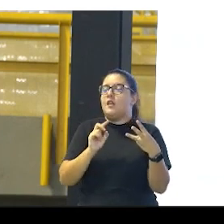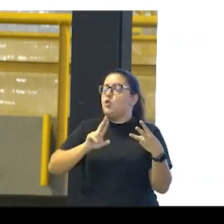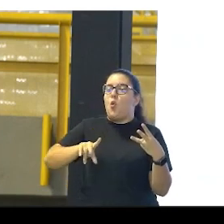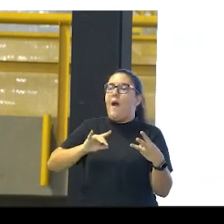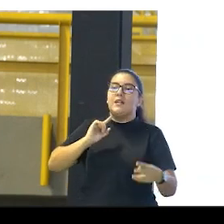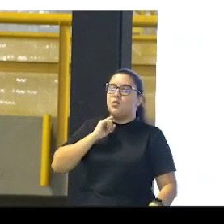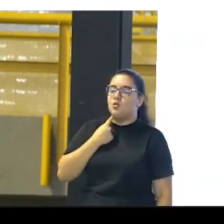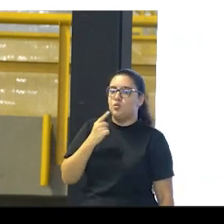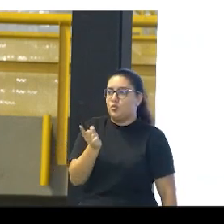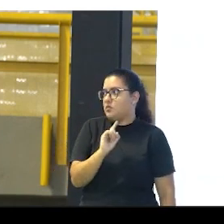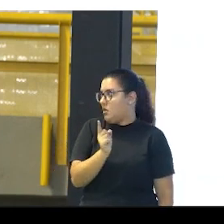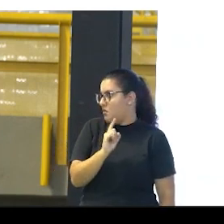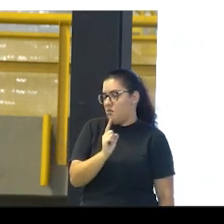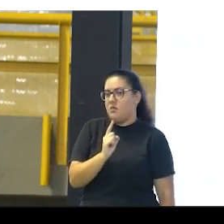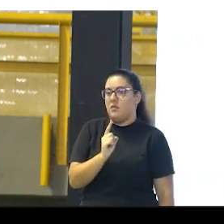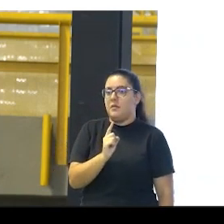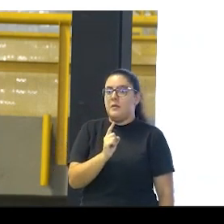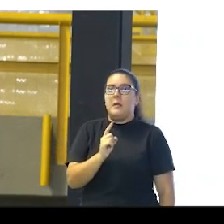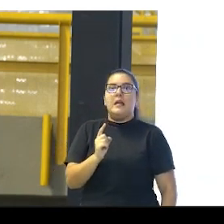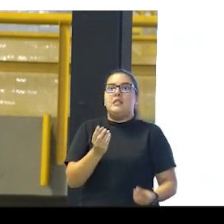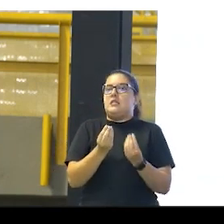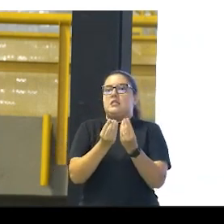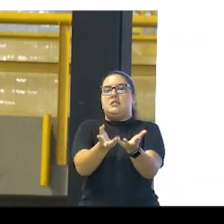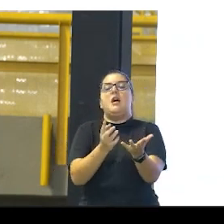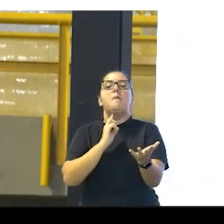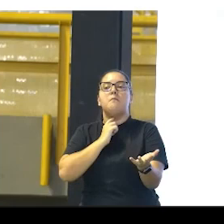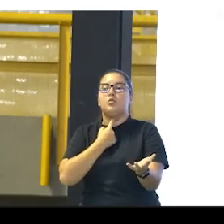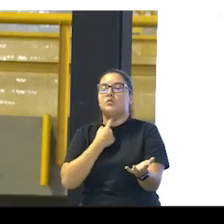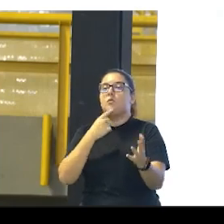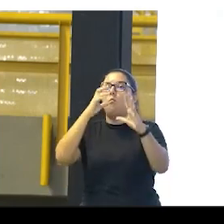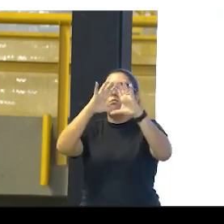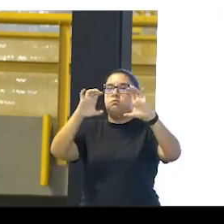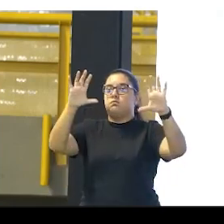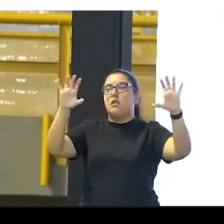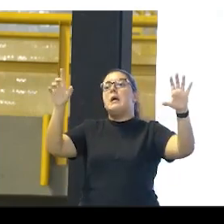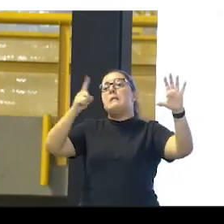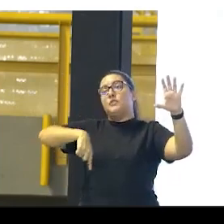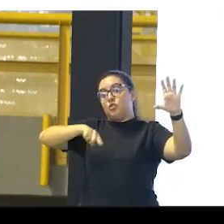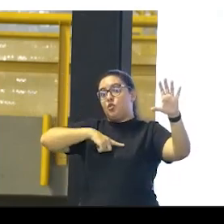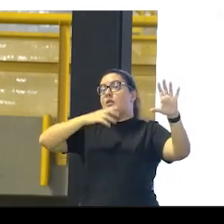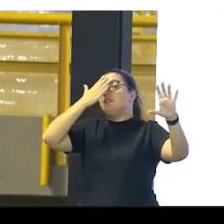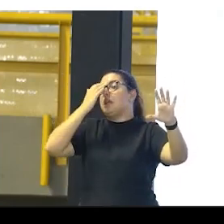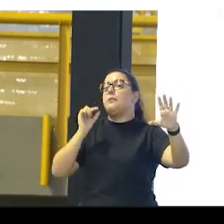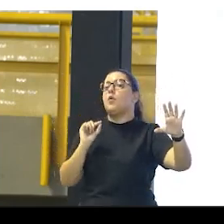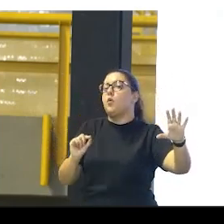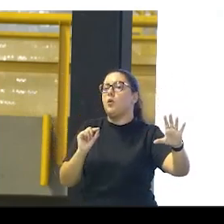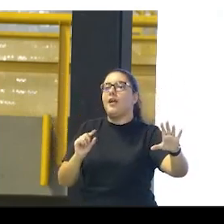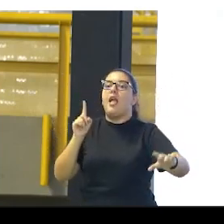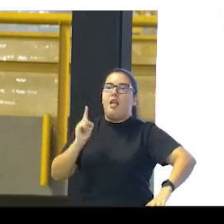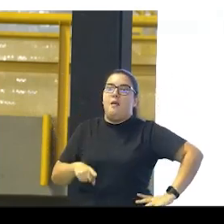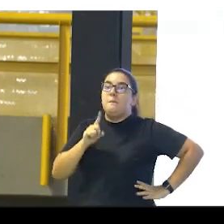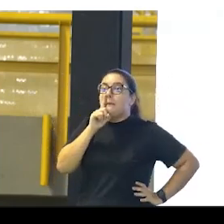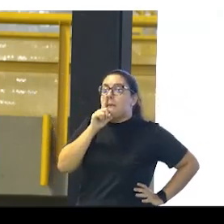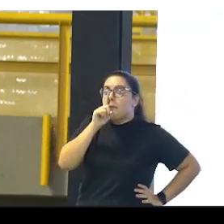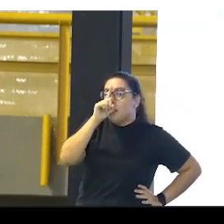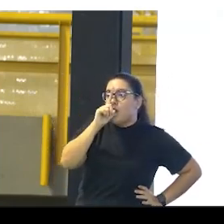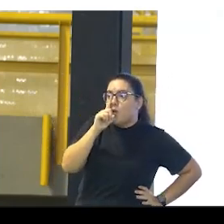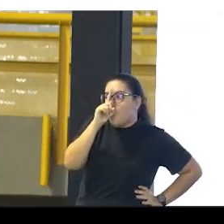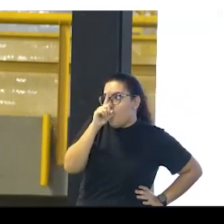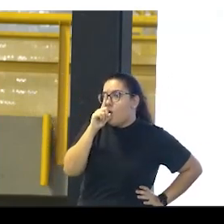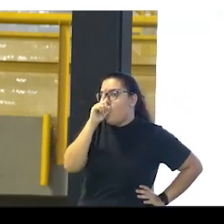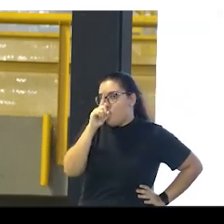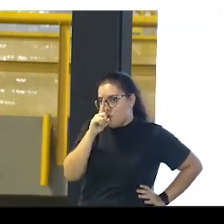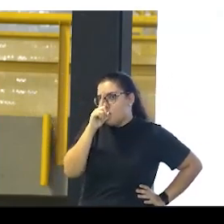polui. Ela não gera poluição para a atmosfera, mas todos nós sabemos do risco que